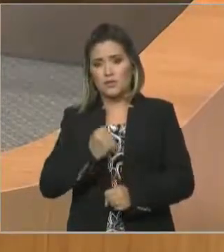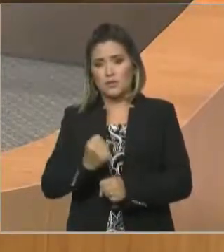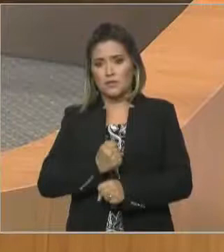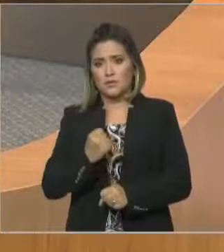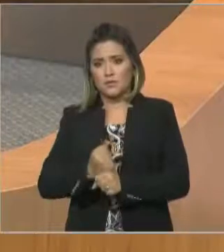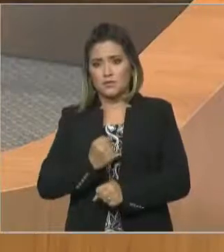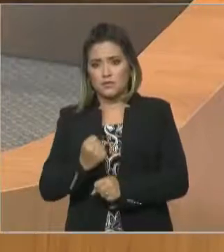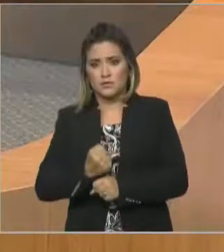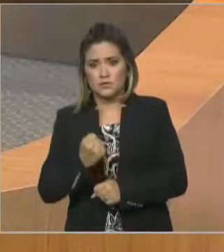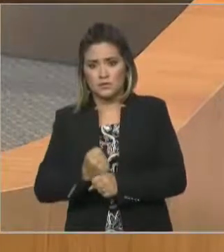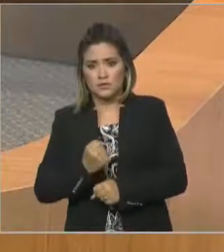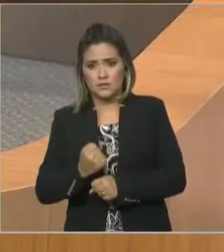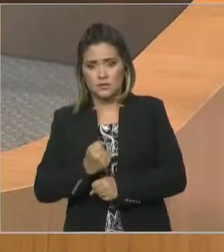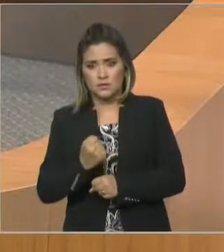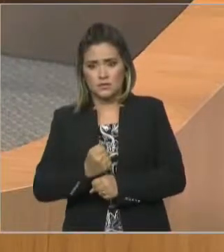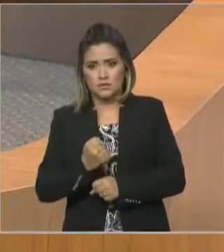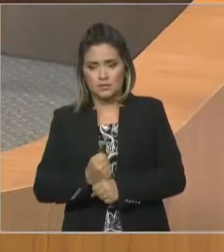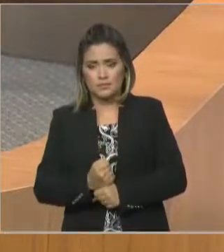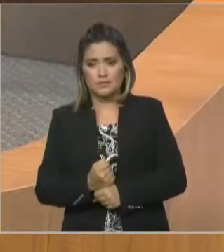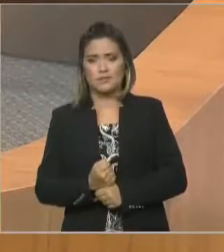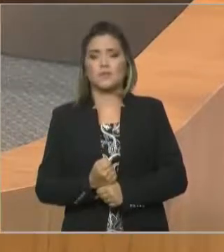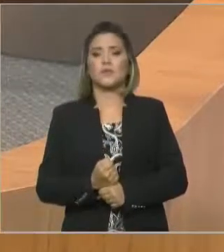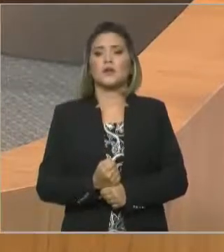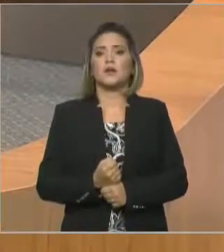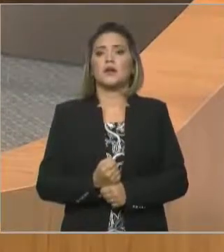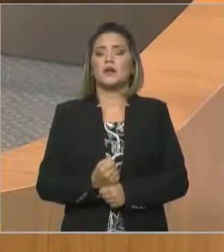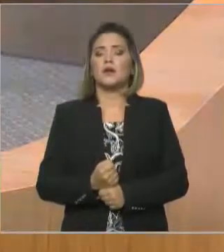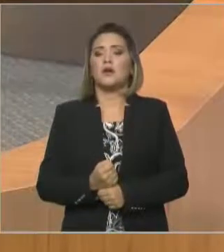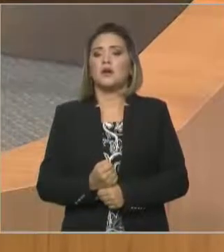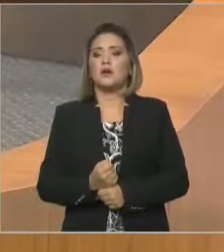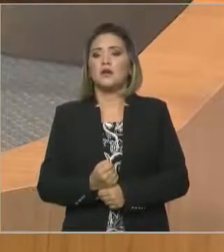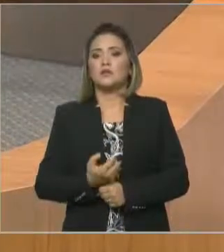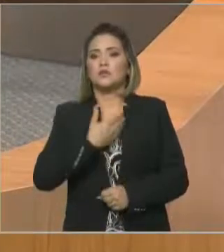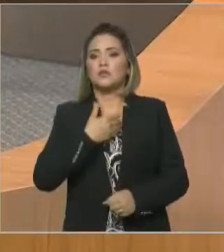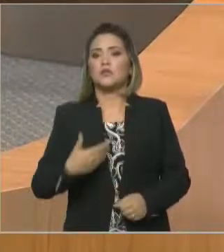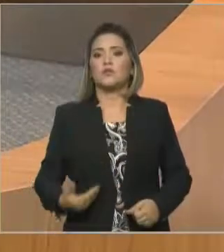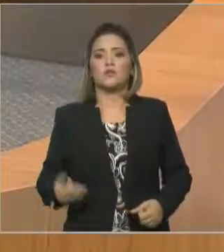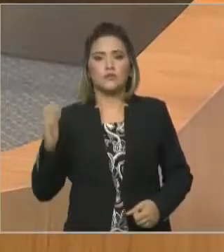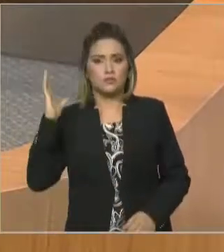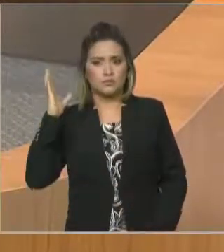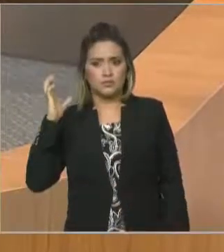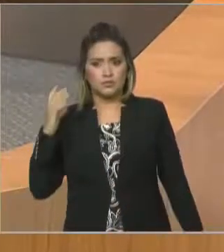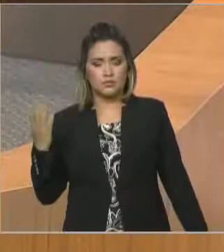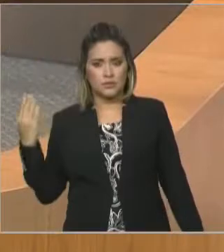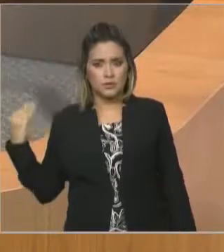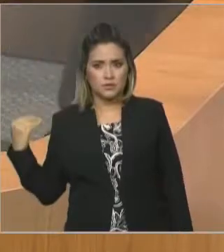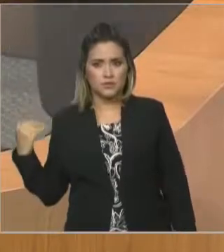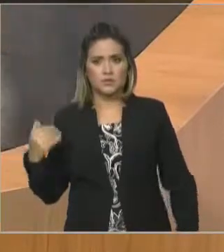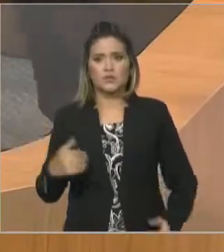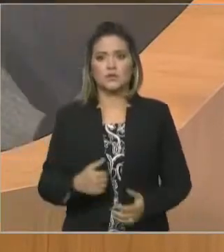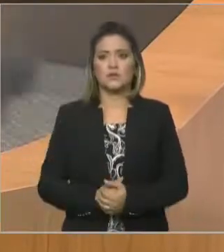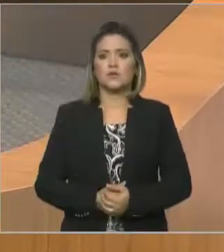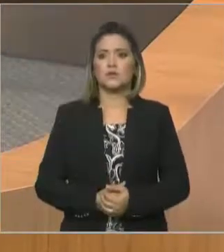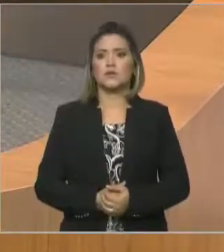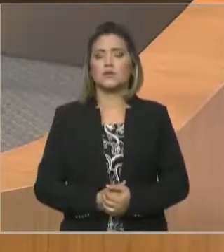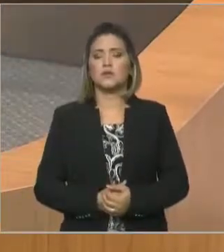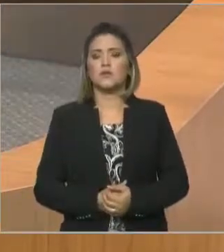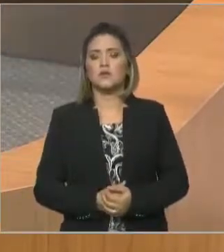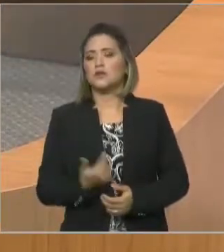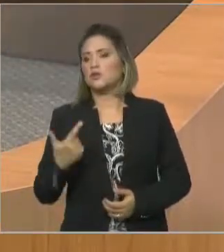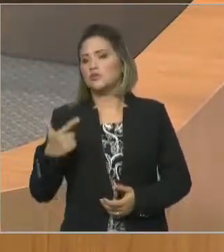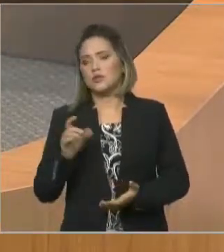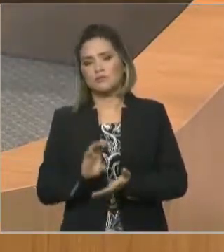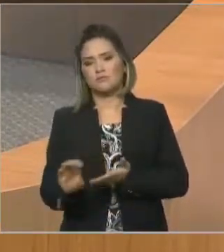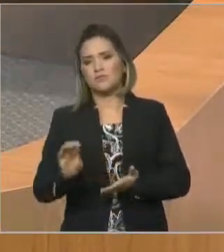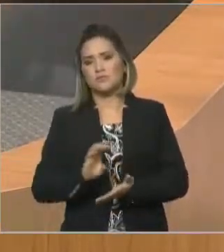encontra uma dificuldade fundamental que é o financiamento eles não são financiados pelo ministério de saúde da saúde não é